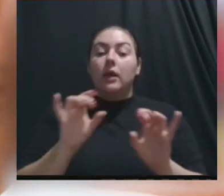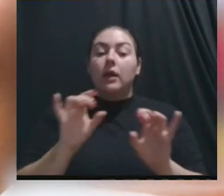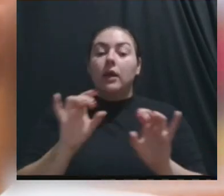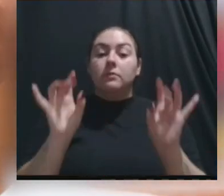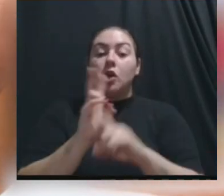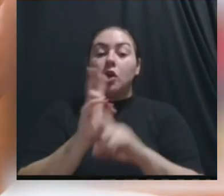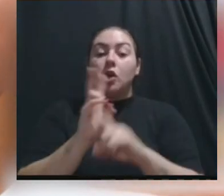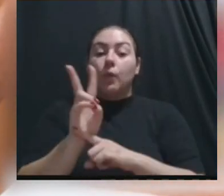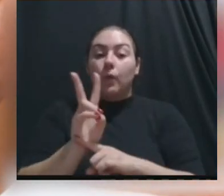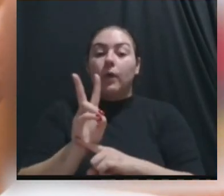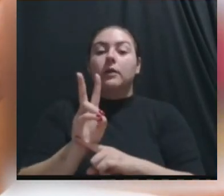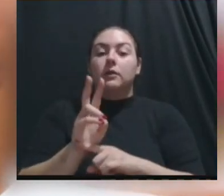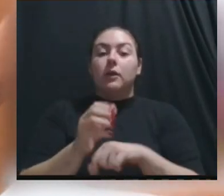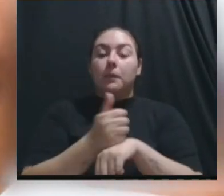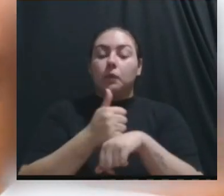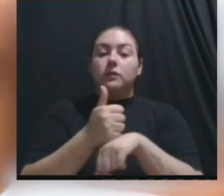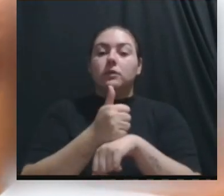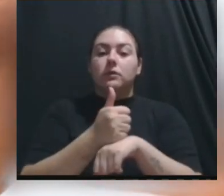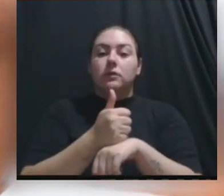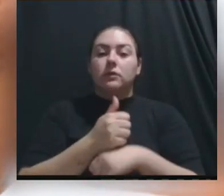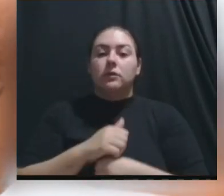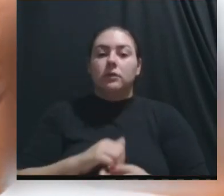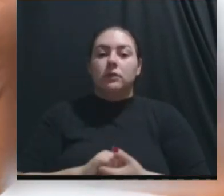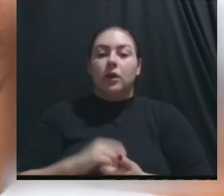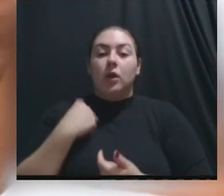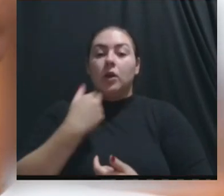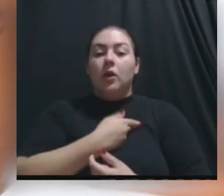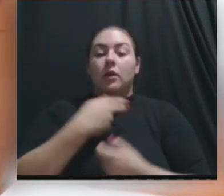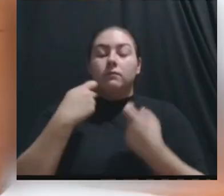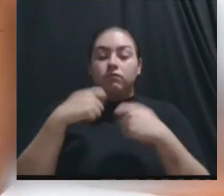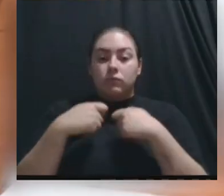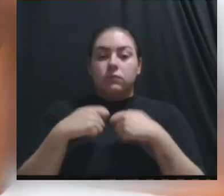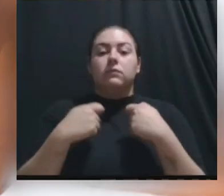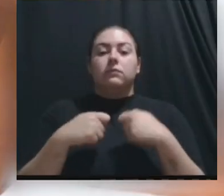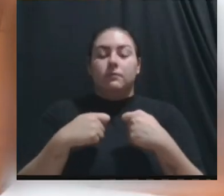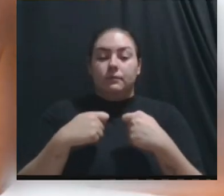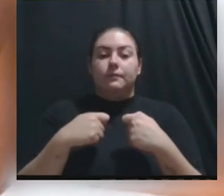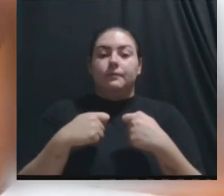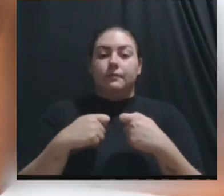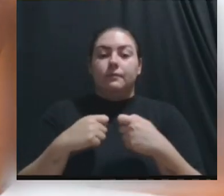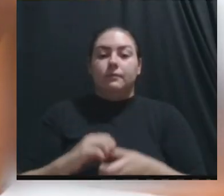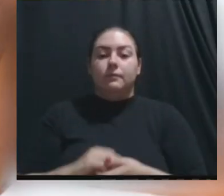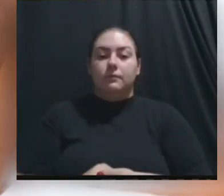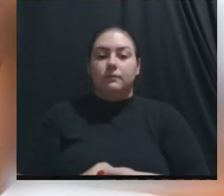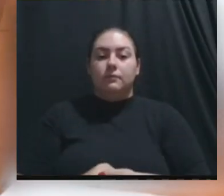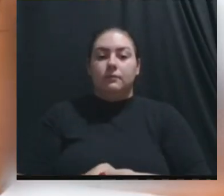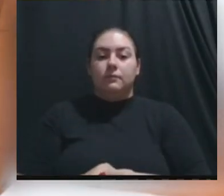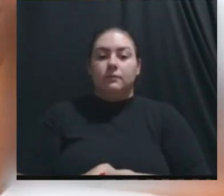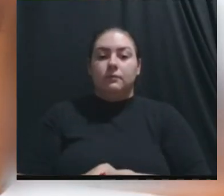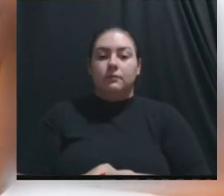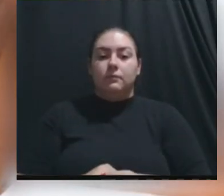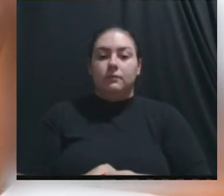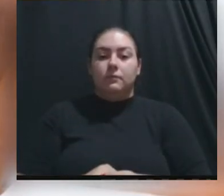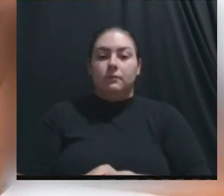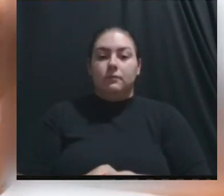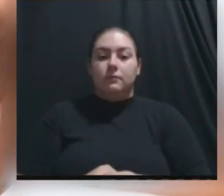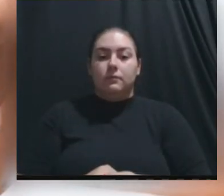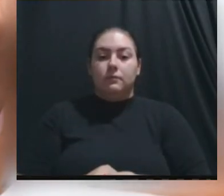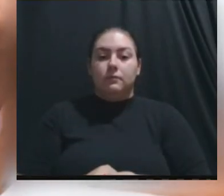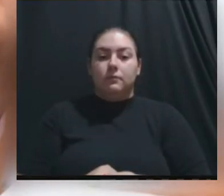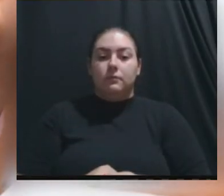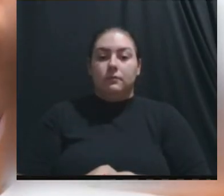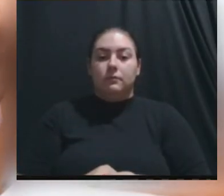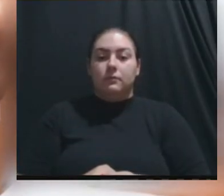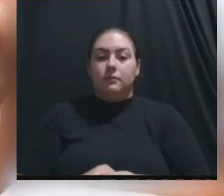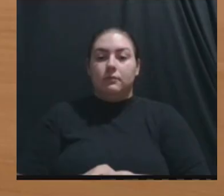especializados. Mas a gente precisa ter isso muito digerido, né, em termos de exatamente quais são